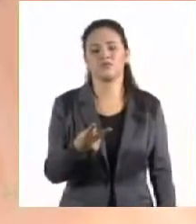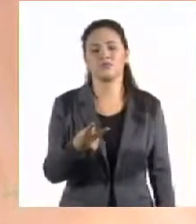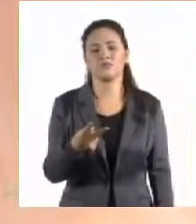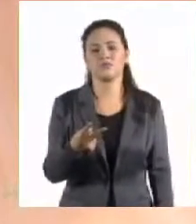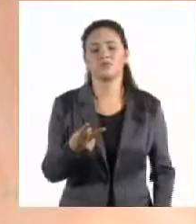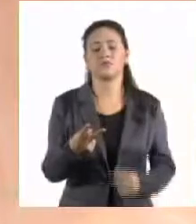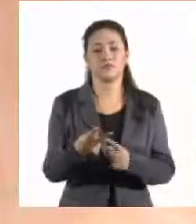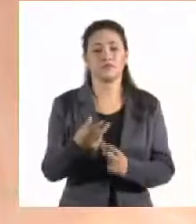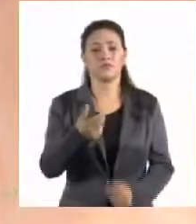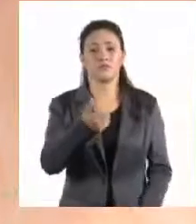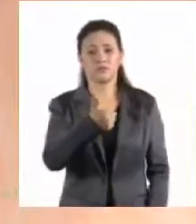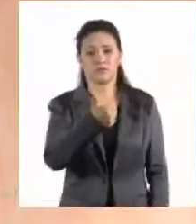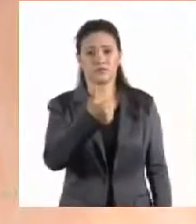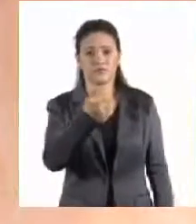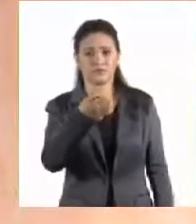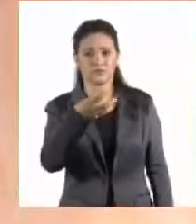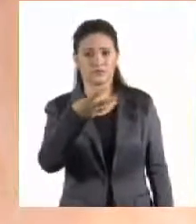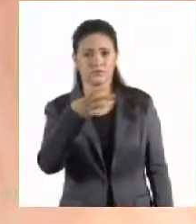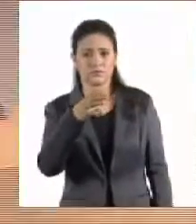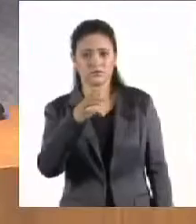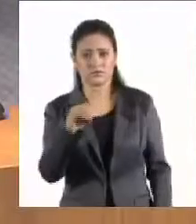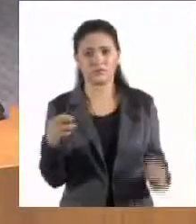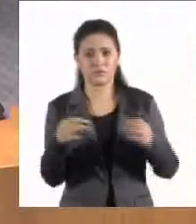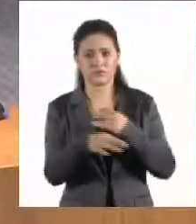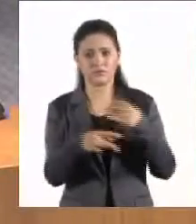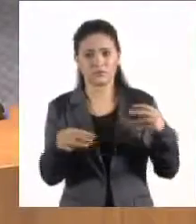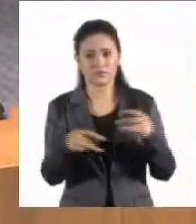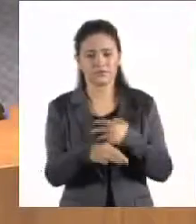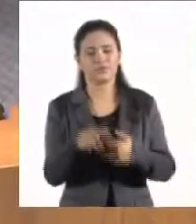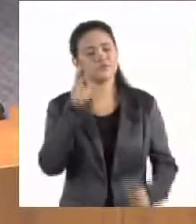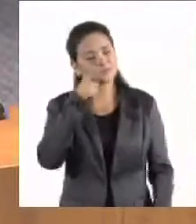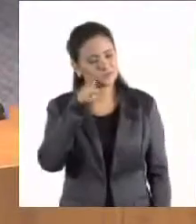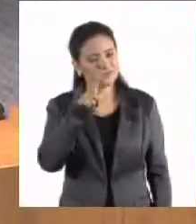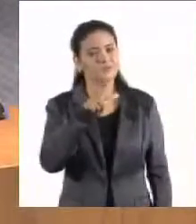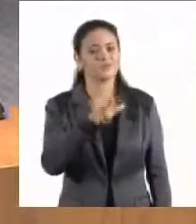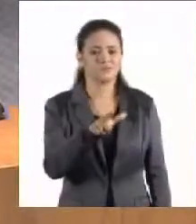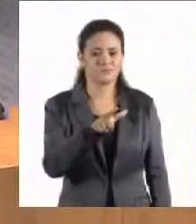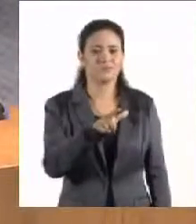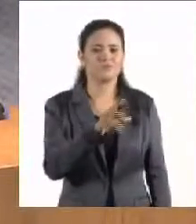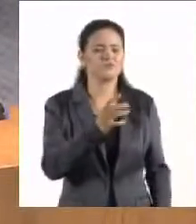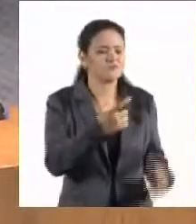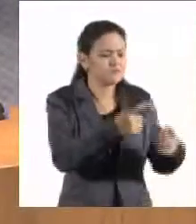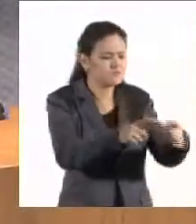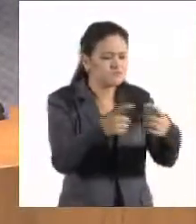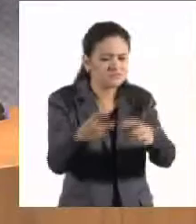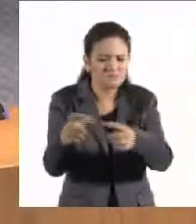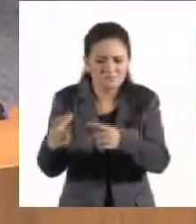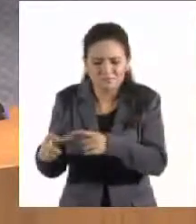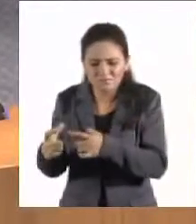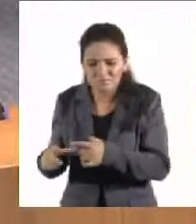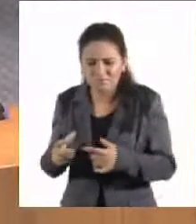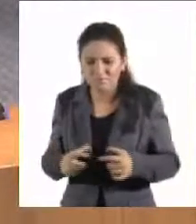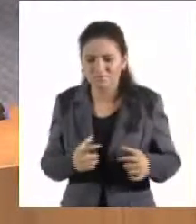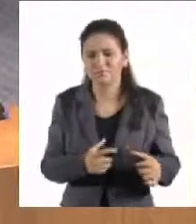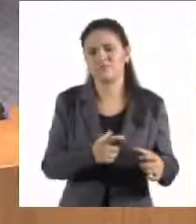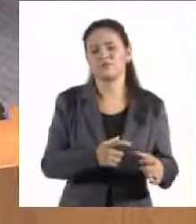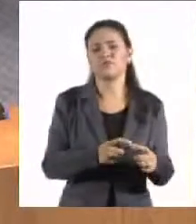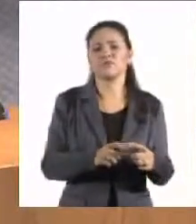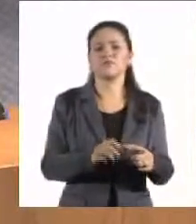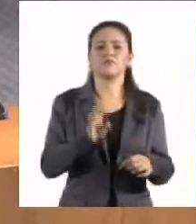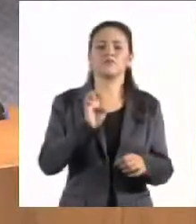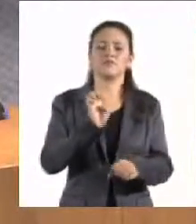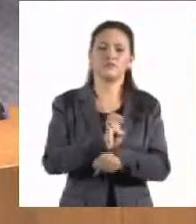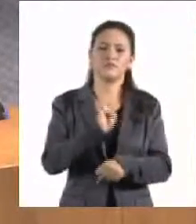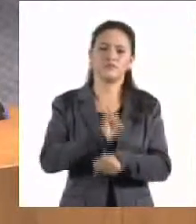municípios foram contemplados. Então, nós temos jovens contemplados por esse programa de 130 municípios do estado do Maranhão. Não só apenas